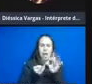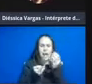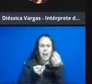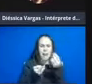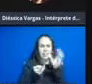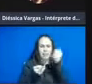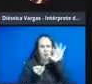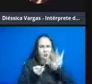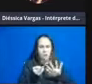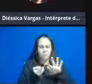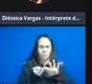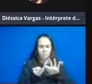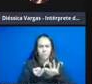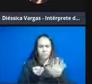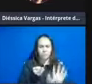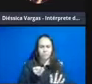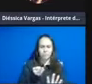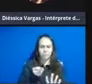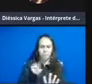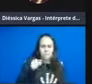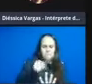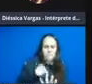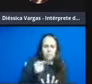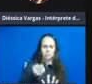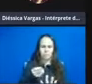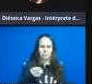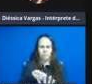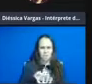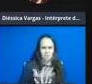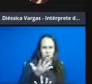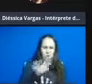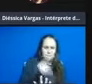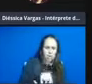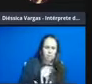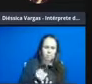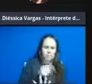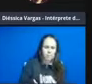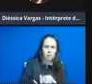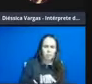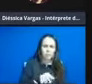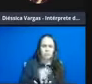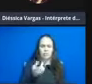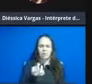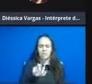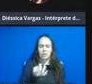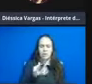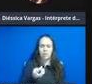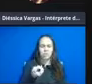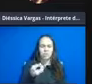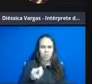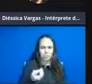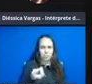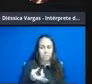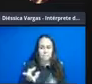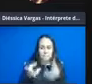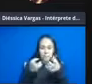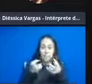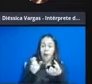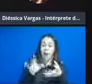era transmitida de flor em flor, justamente como ocorre na polinização verdadeira, com o pólen verdadeiro, e os insetos polinizadores.